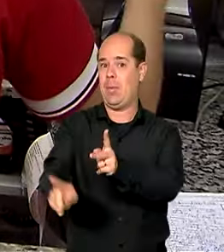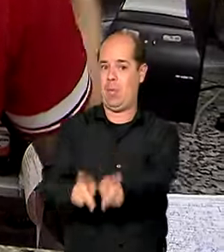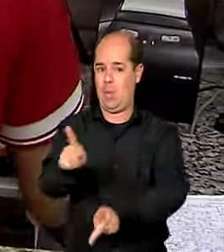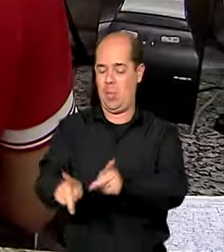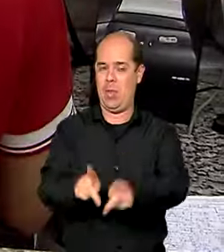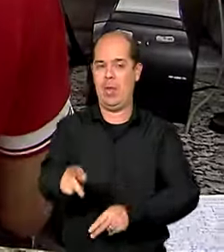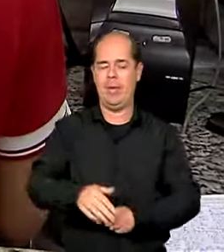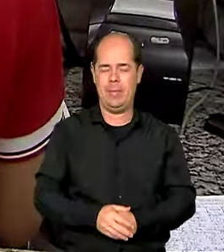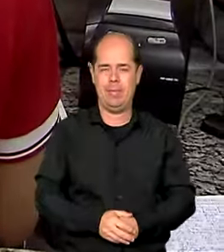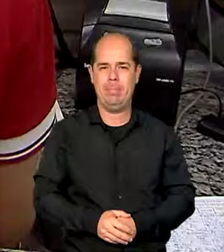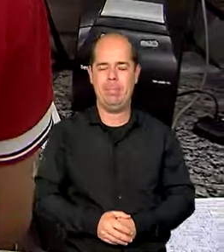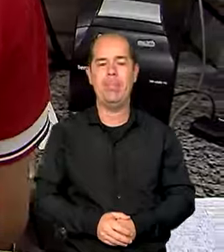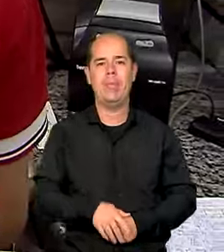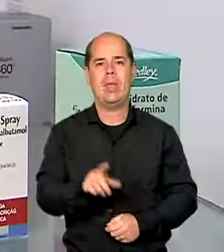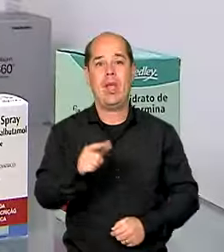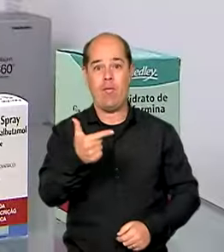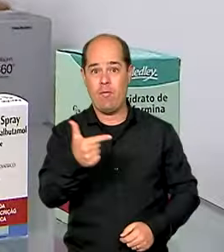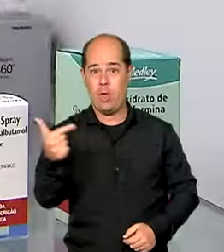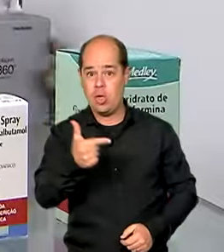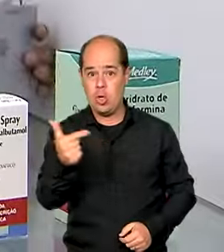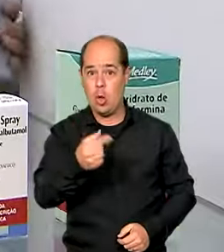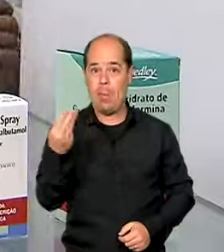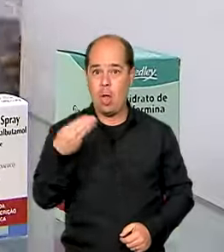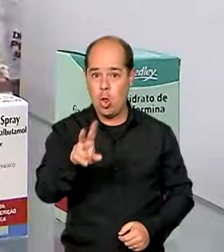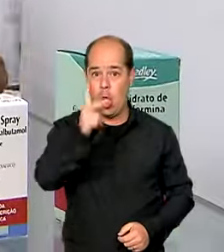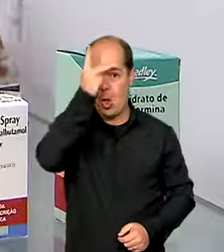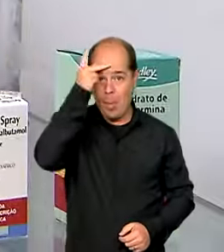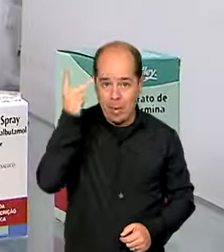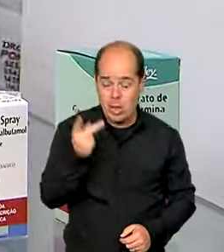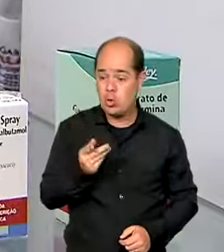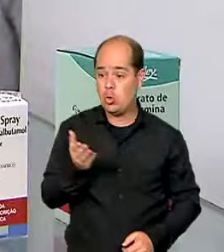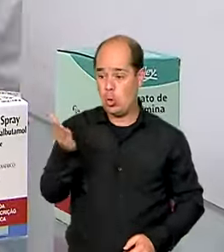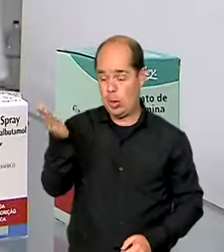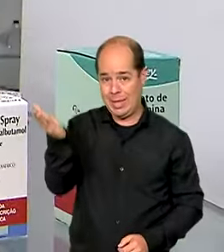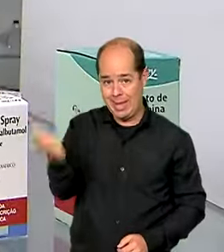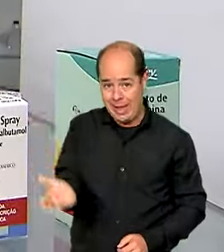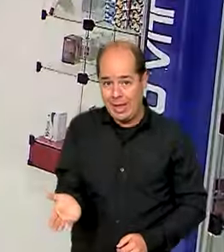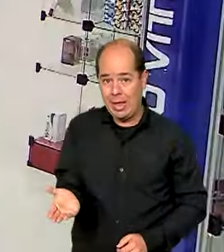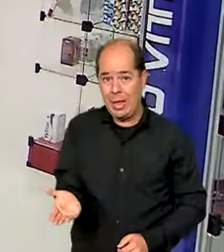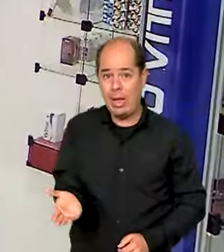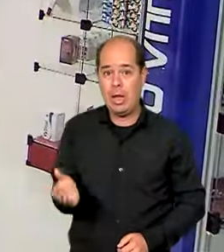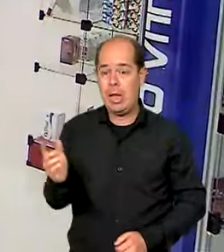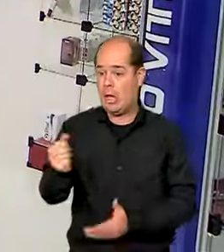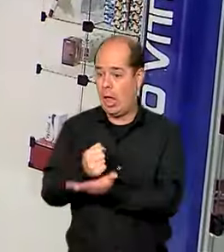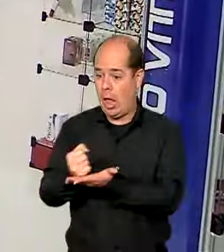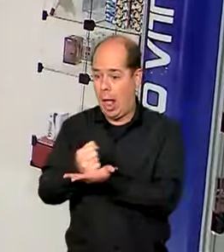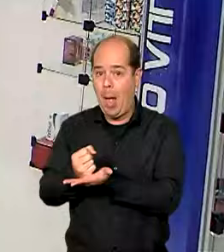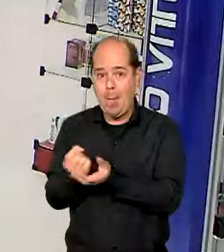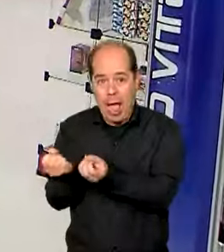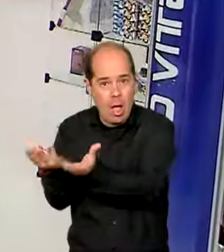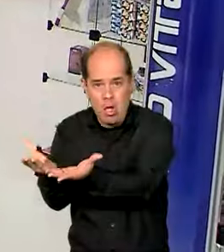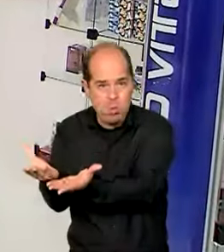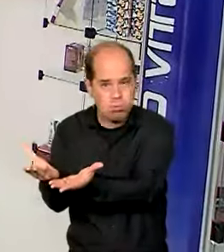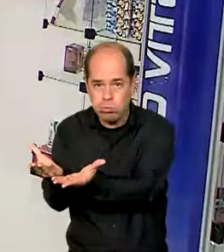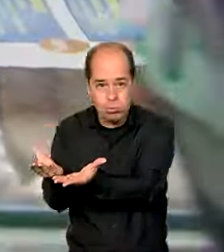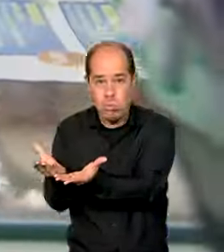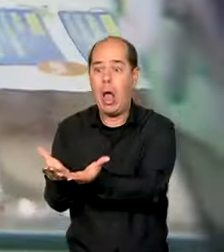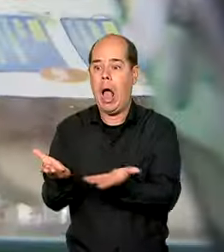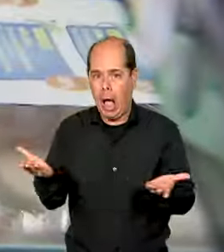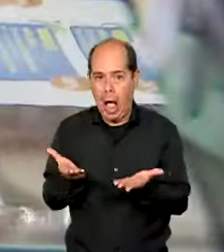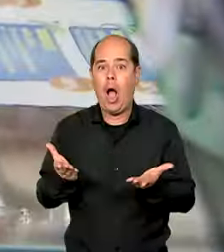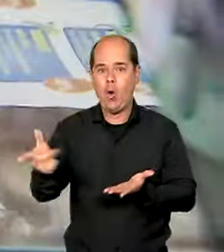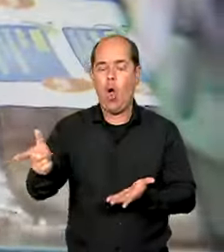mais de 2 milhões de pessoas que haviam deixado de ser atendidas nos últimos anos conseguiram acesso a remédios com